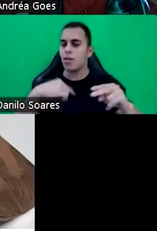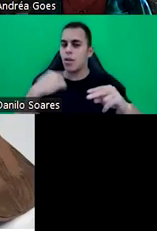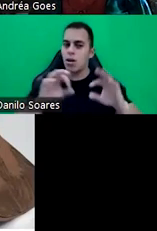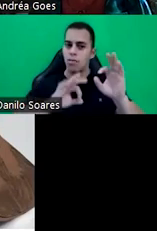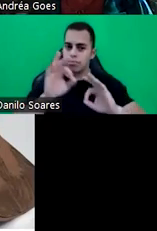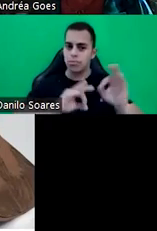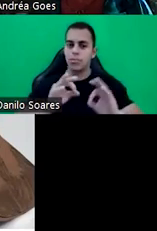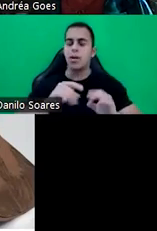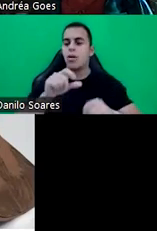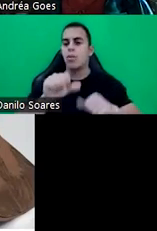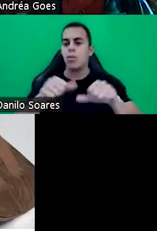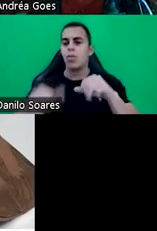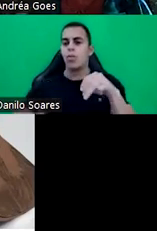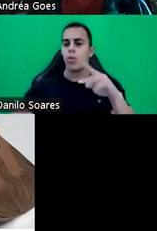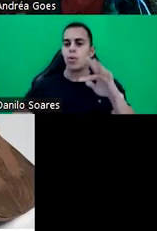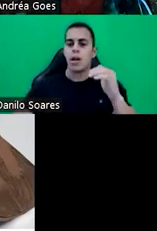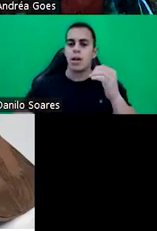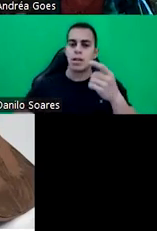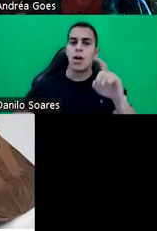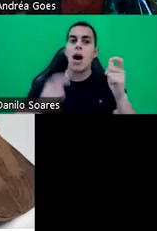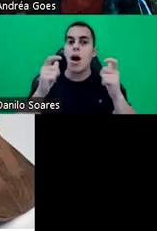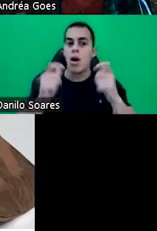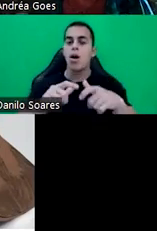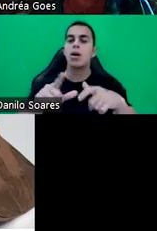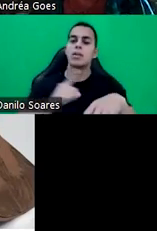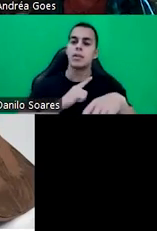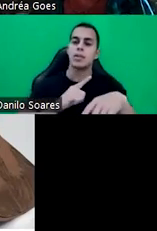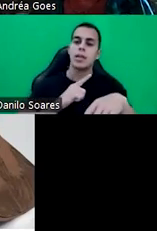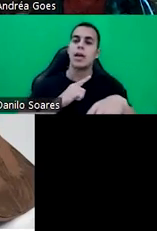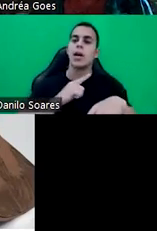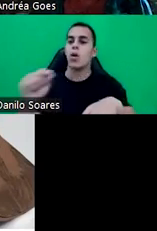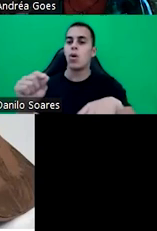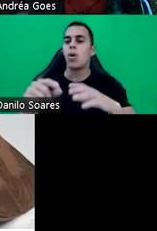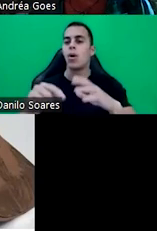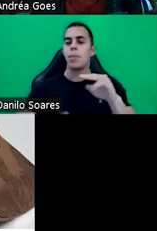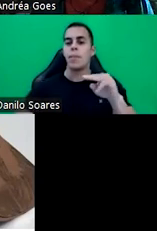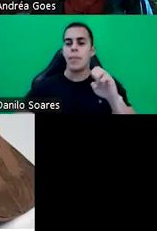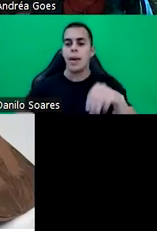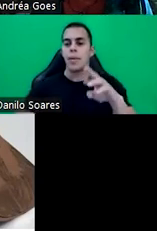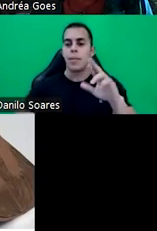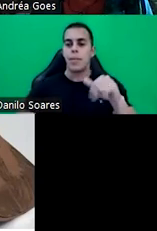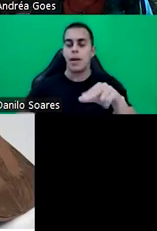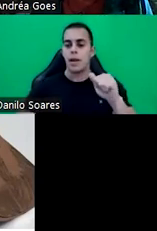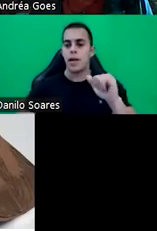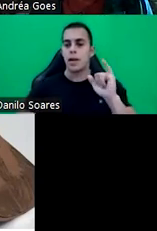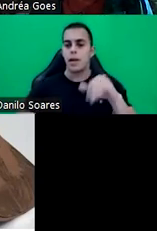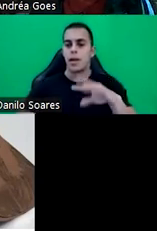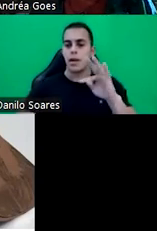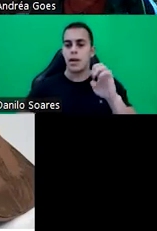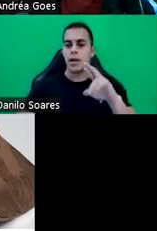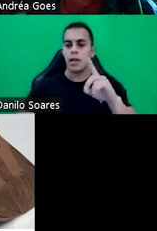e aonde. Então, a gente vai dizer, por exemplo, aqui tem membrana interdigital, é o que vai proporcionar o